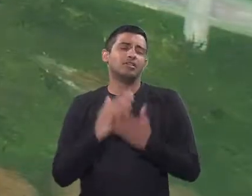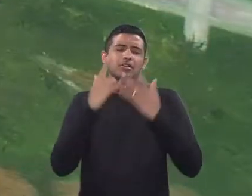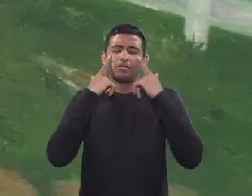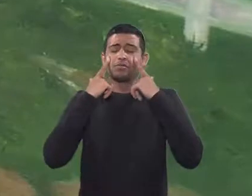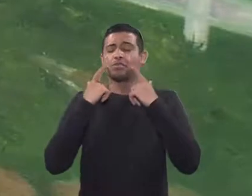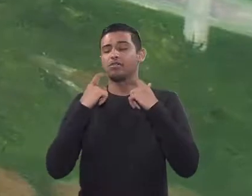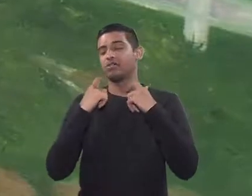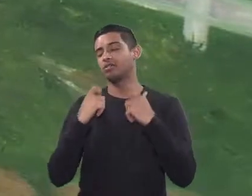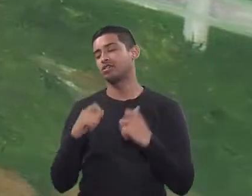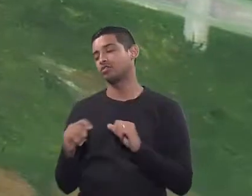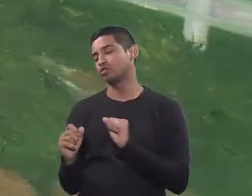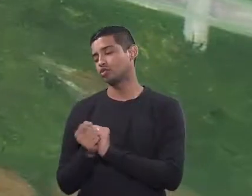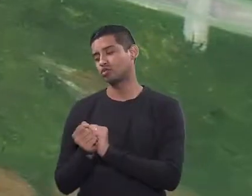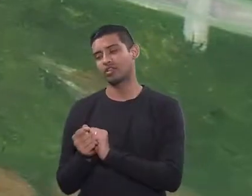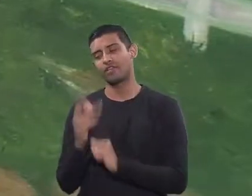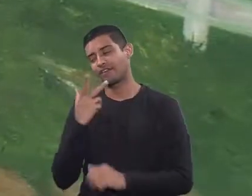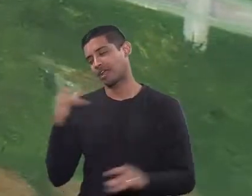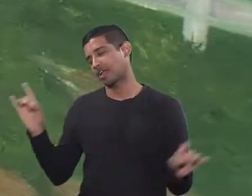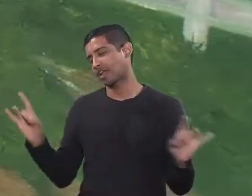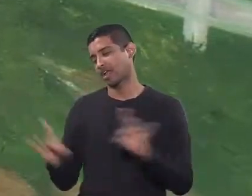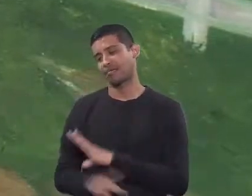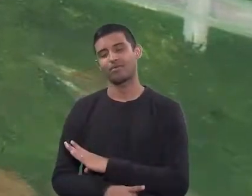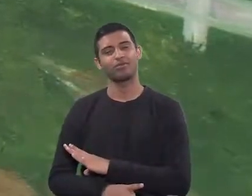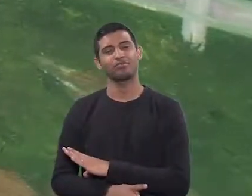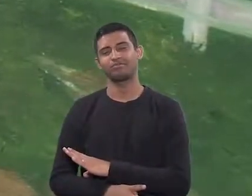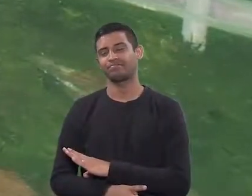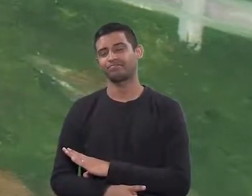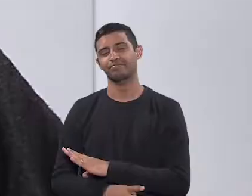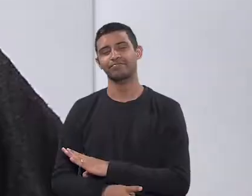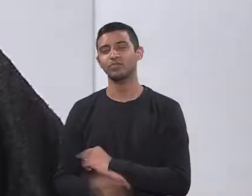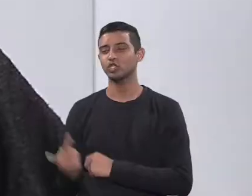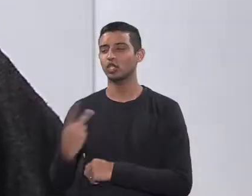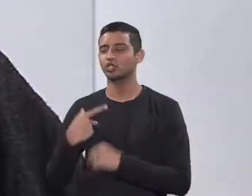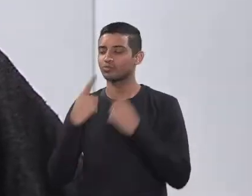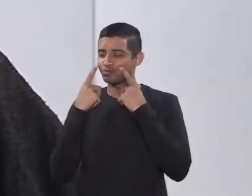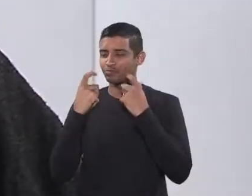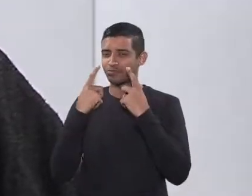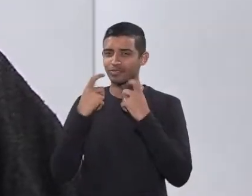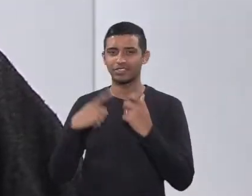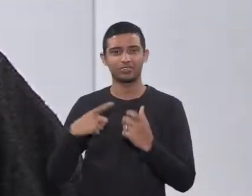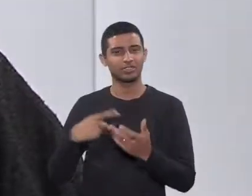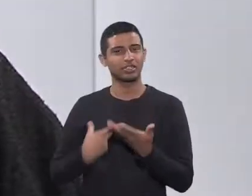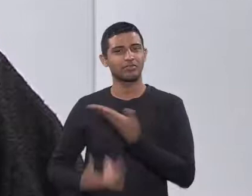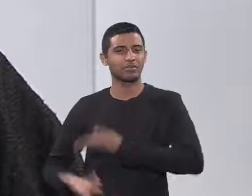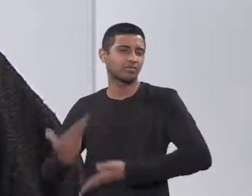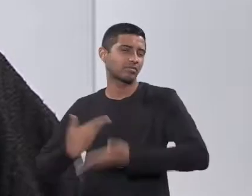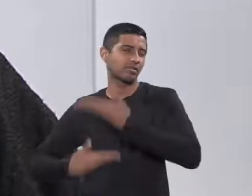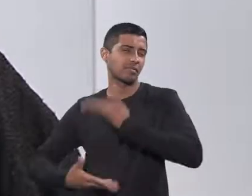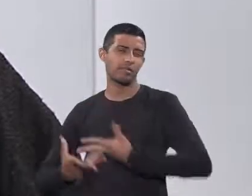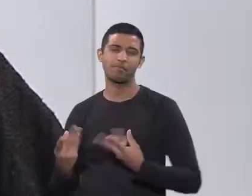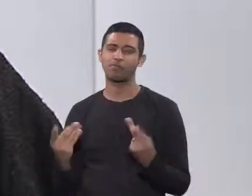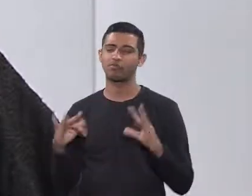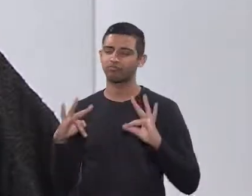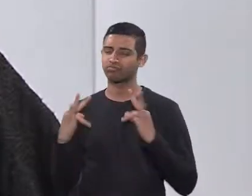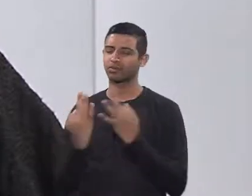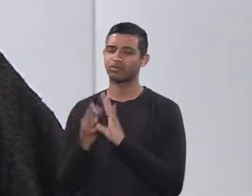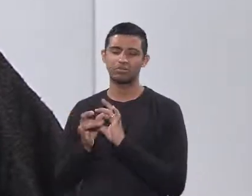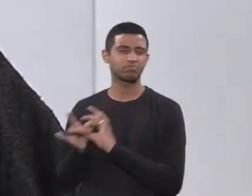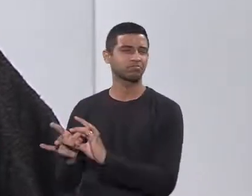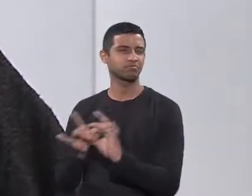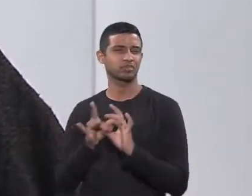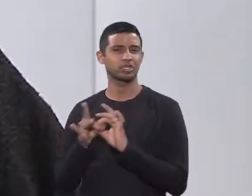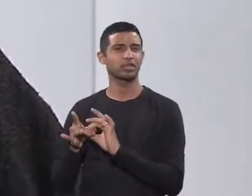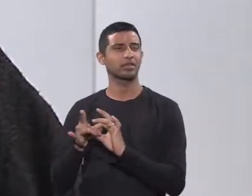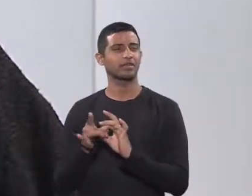ele, acabou o exercício, começamos a chorar. Então eu participava muito, nossa família sempre participou muito,